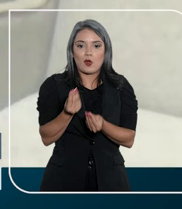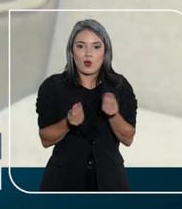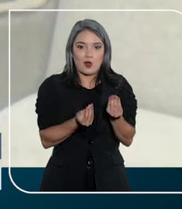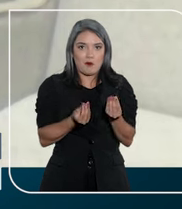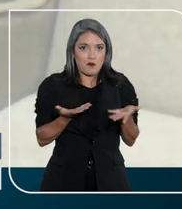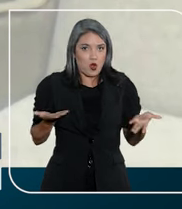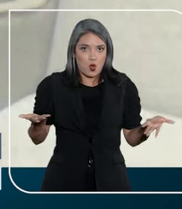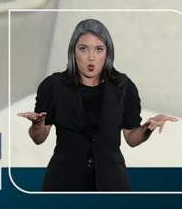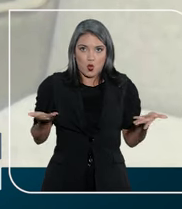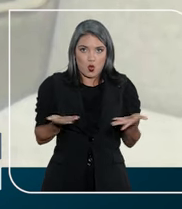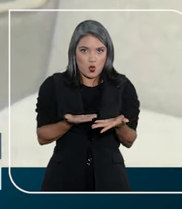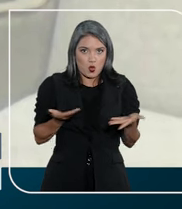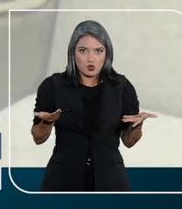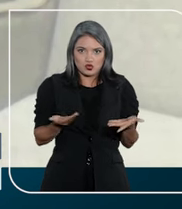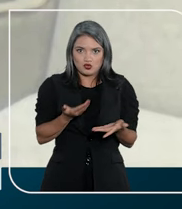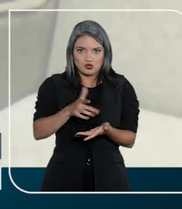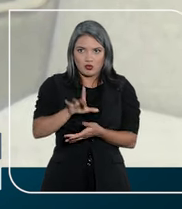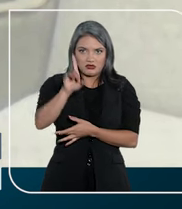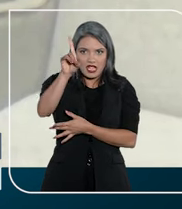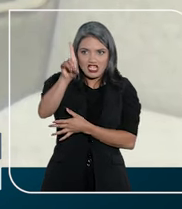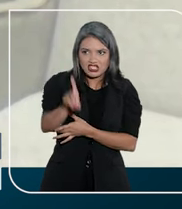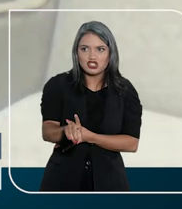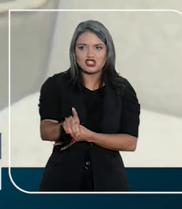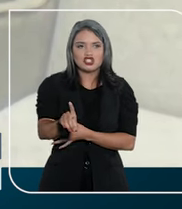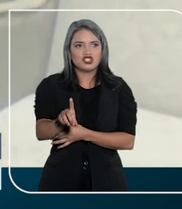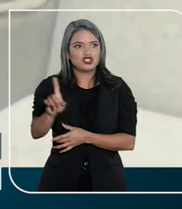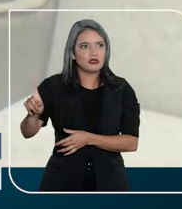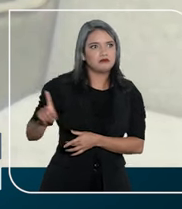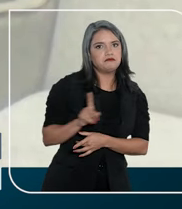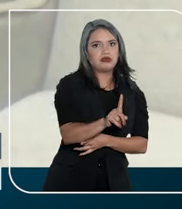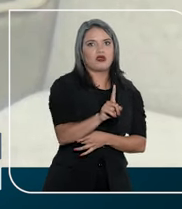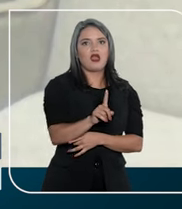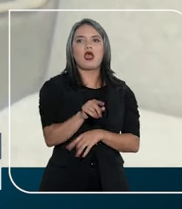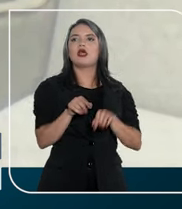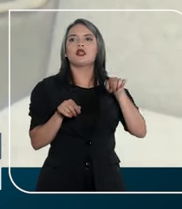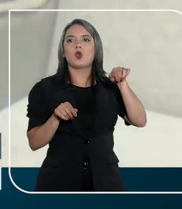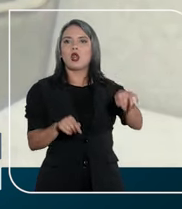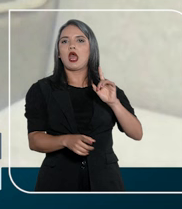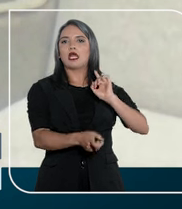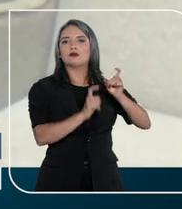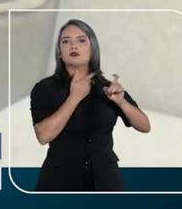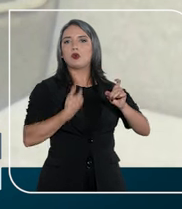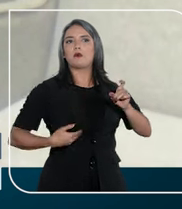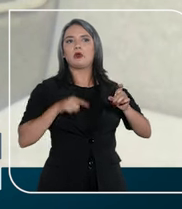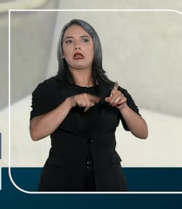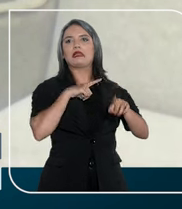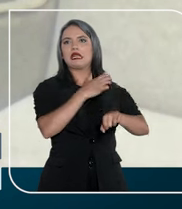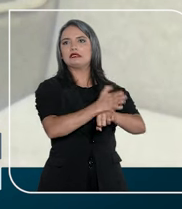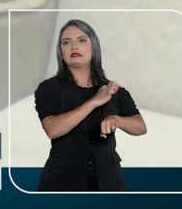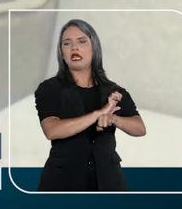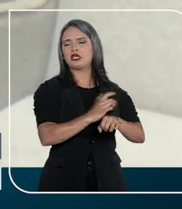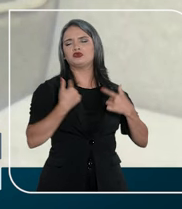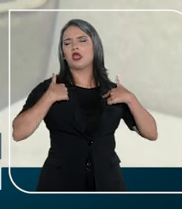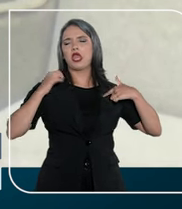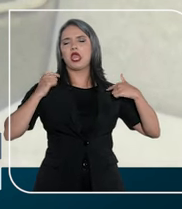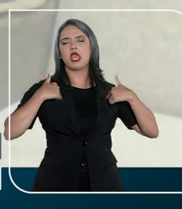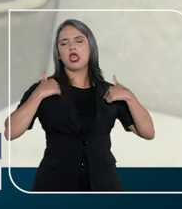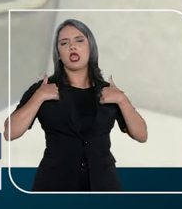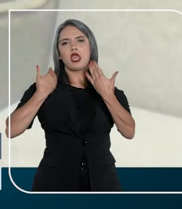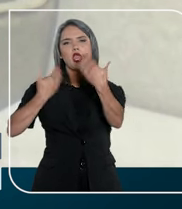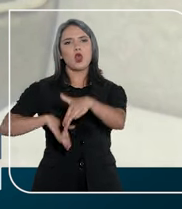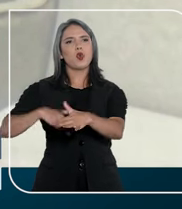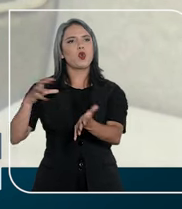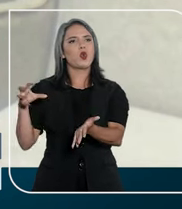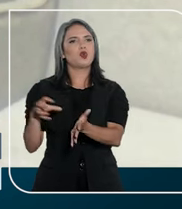de direito à nomeação pelo simples fato da administração pública ter estagiários. Por exemplo, o estagiário, na verdade,